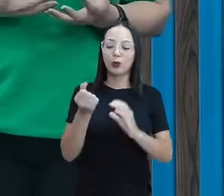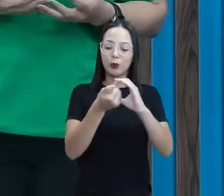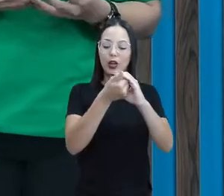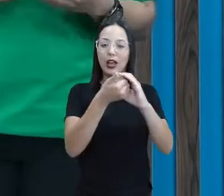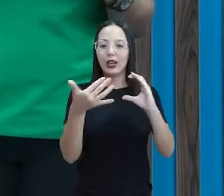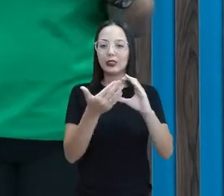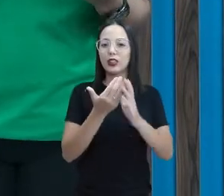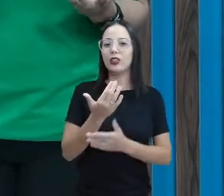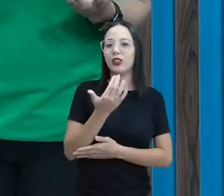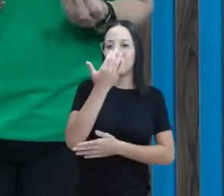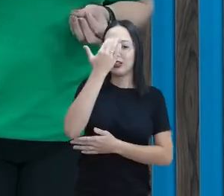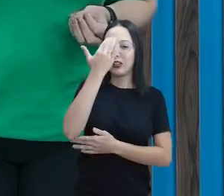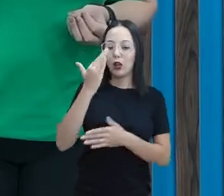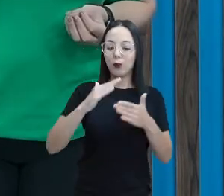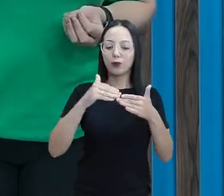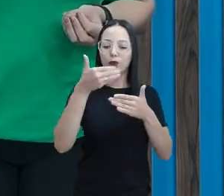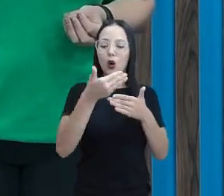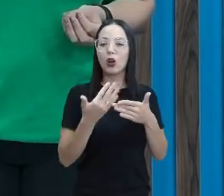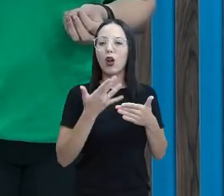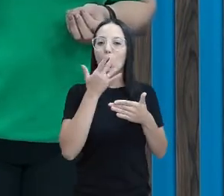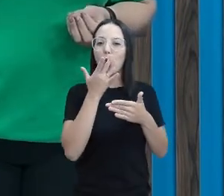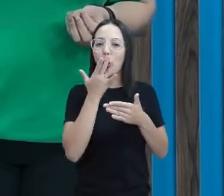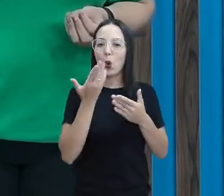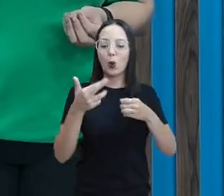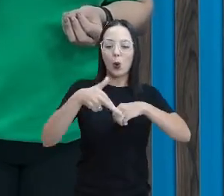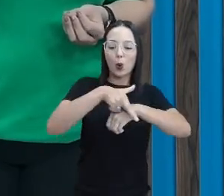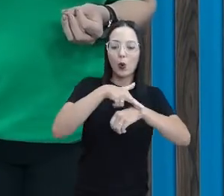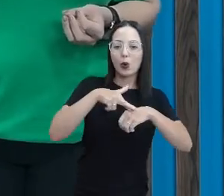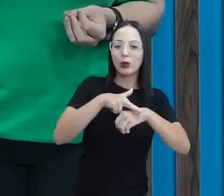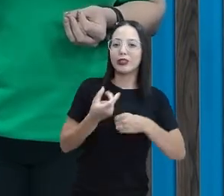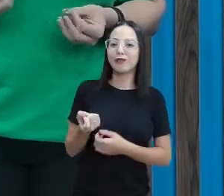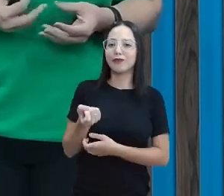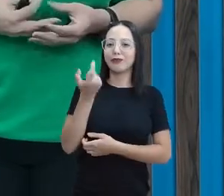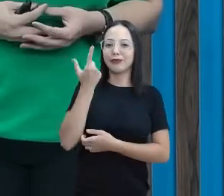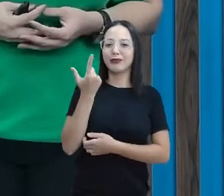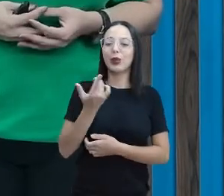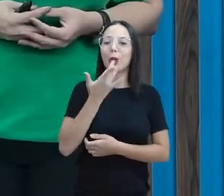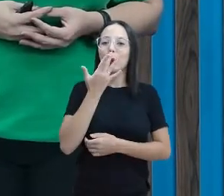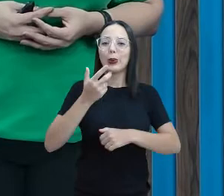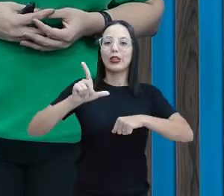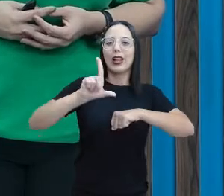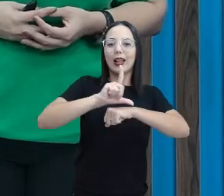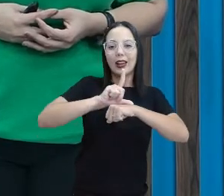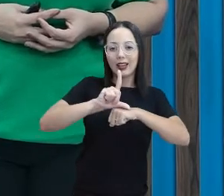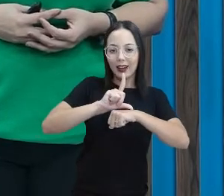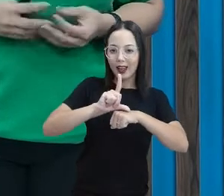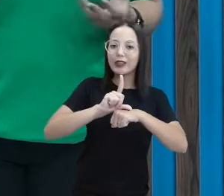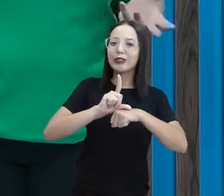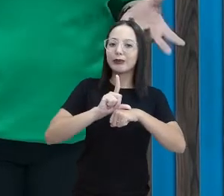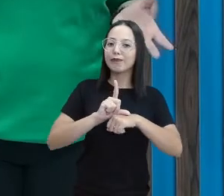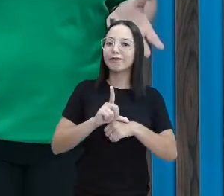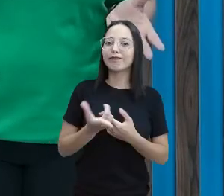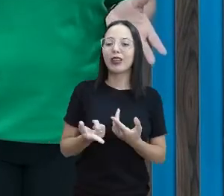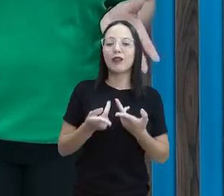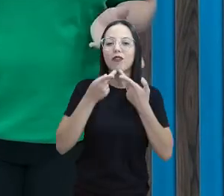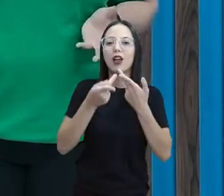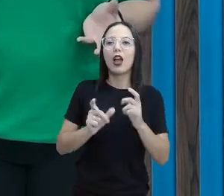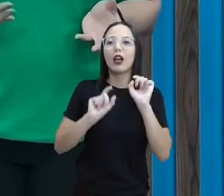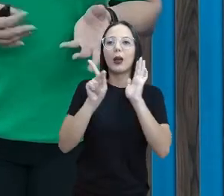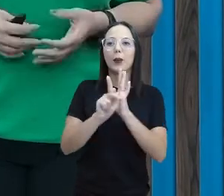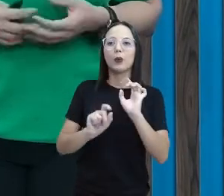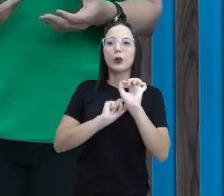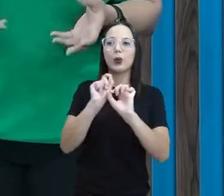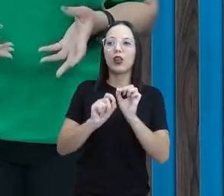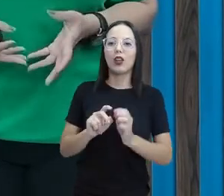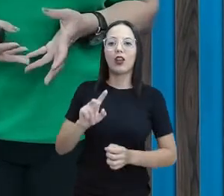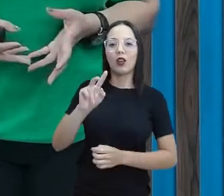aí, né, externa, uma cor dessa, uma cor roxa, né, lilás, como a professora falou, não quer dizer que ele